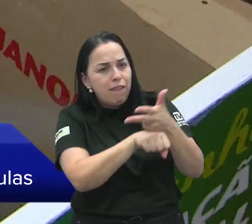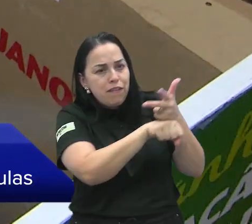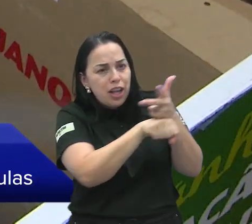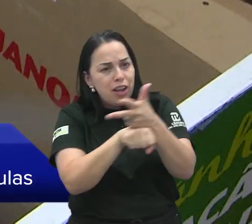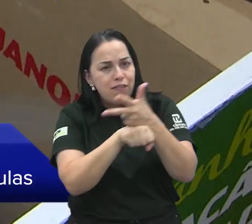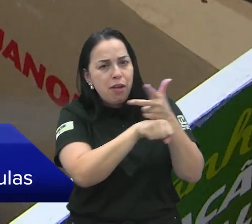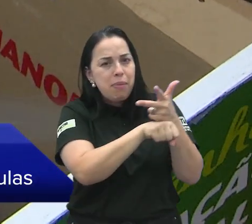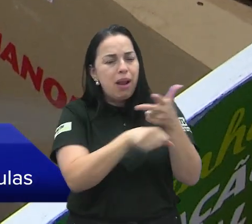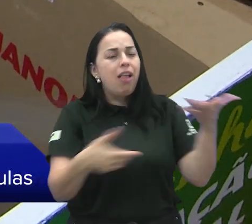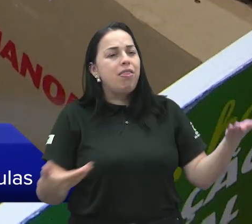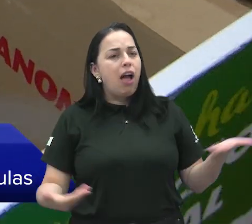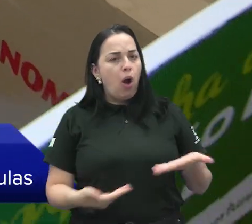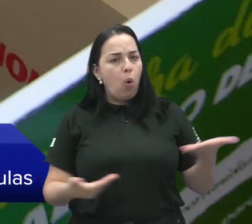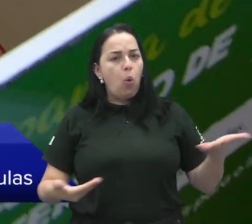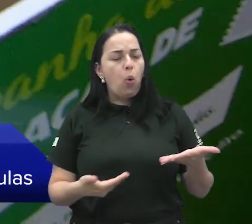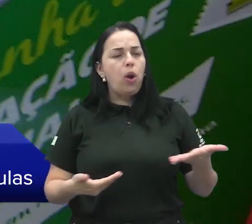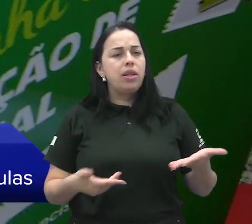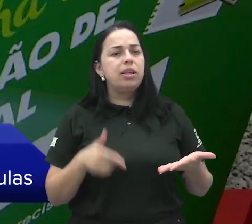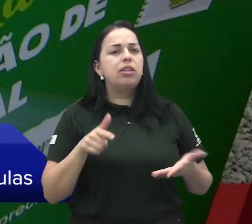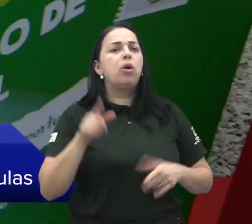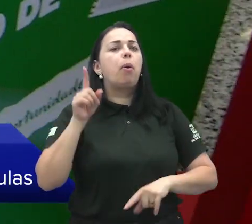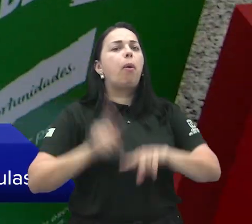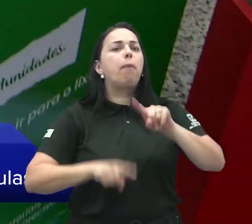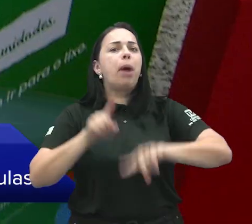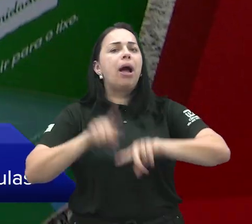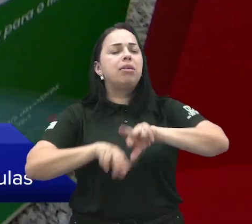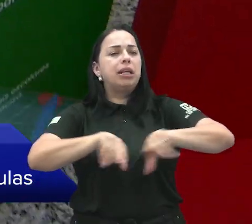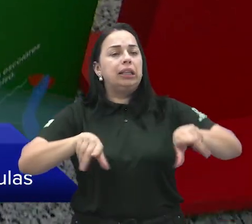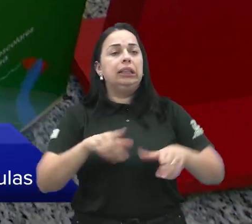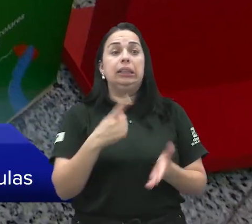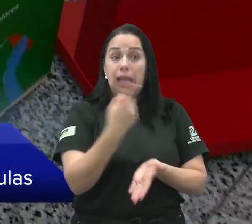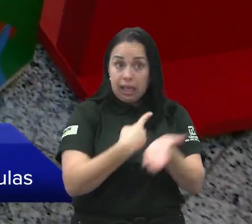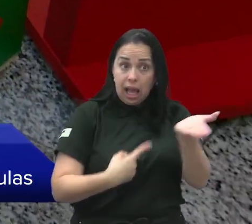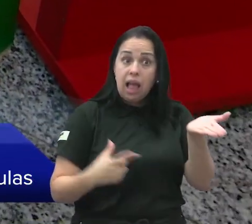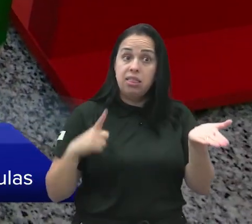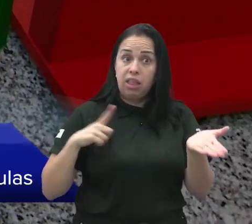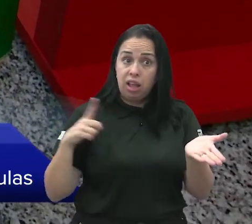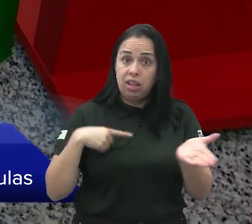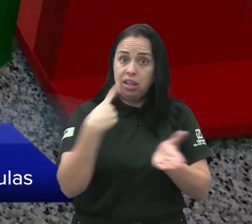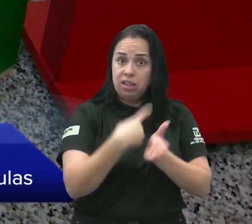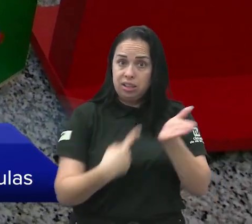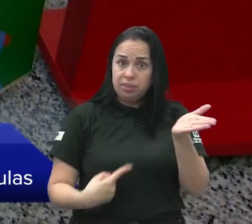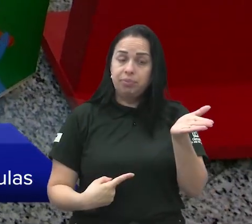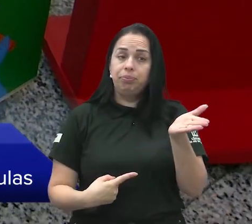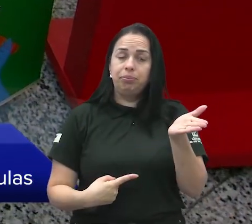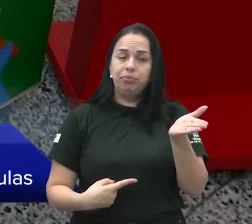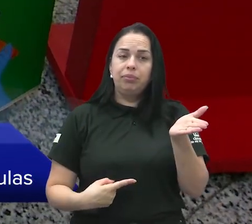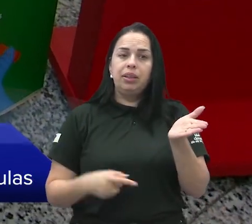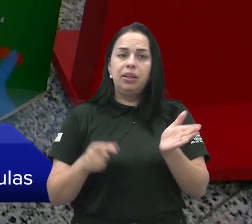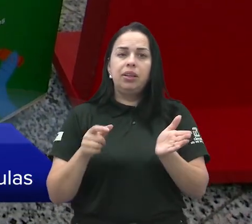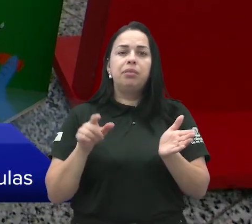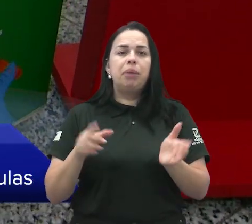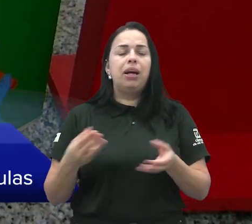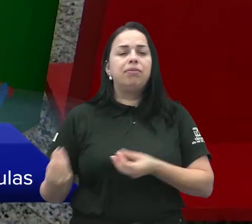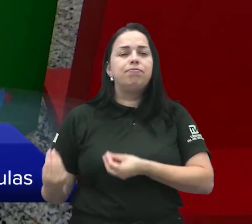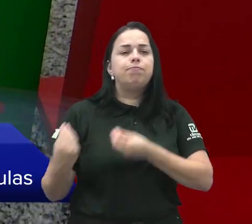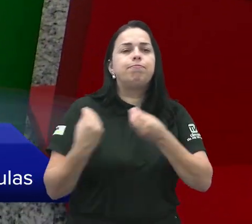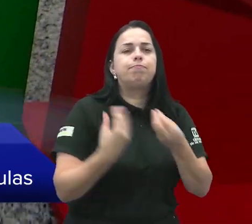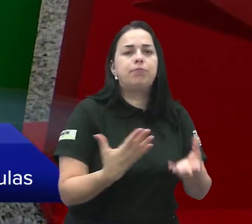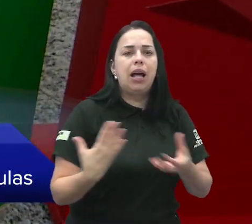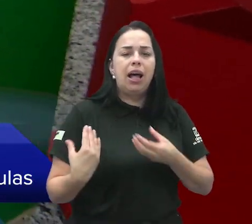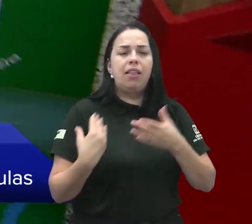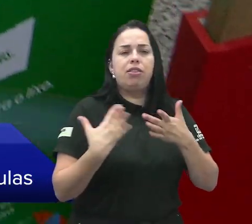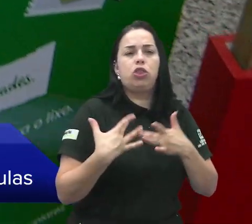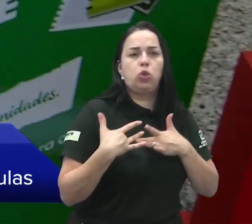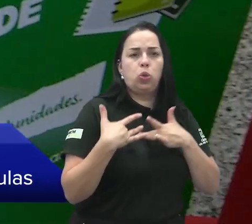nesse momento, para quem nos acompanha, a parte dos materiais. Tem muito caderno ali na parte reservada para as pessoas